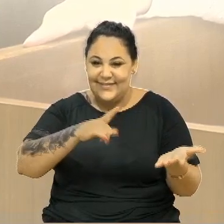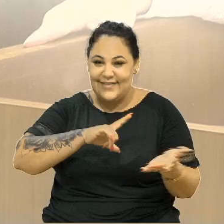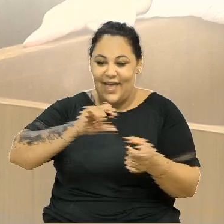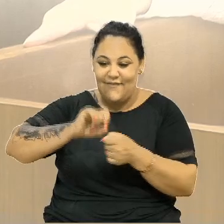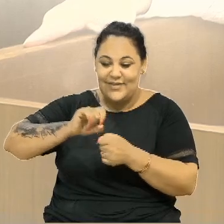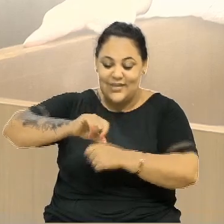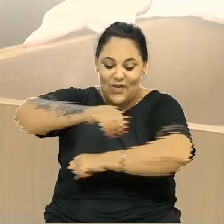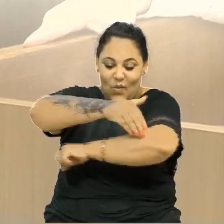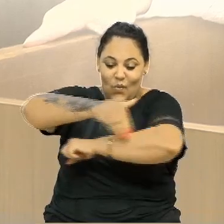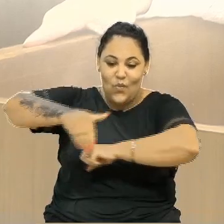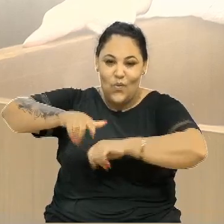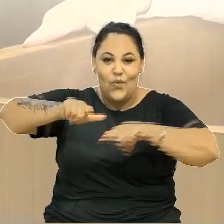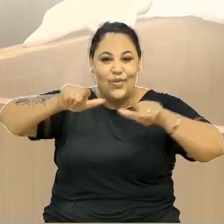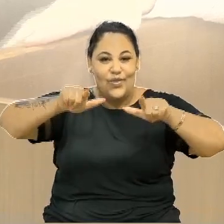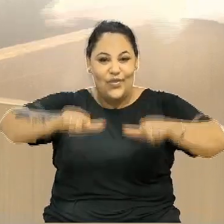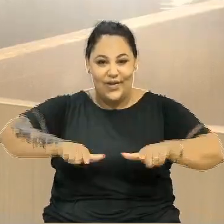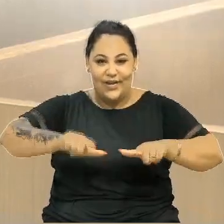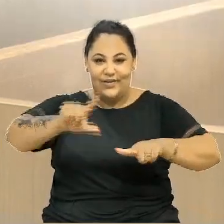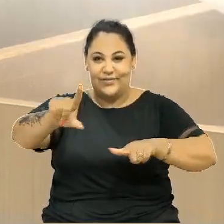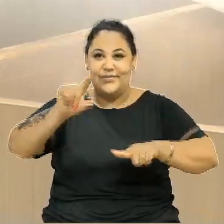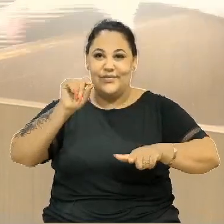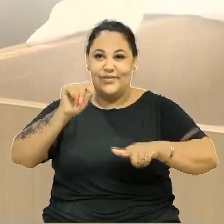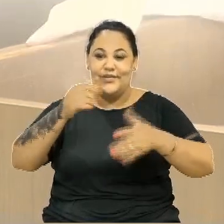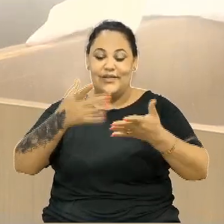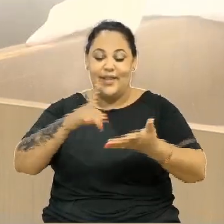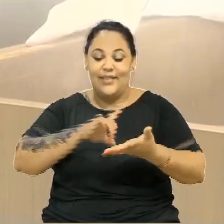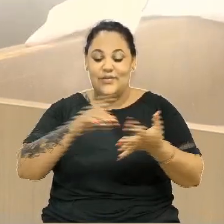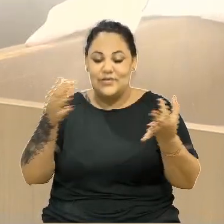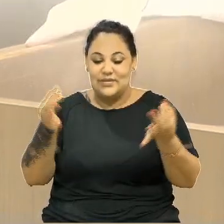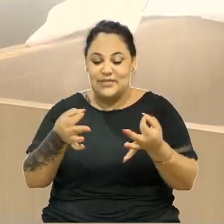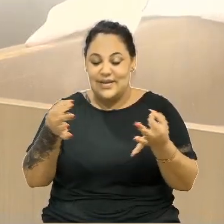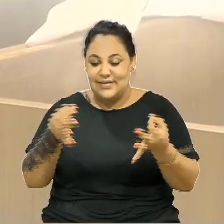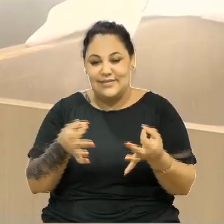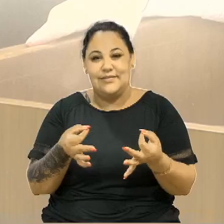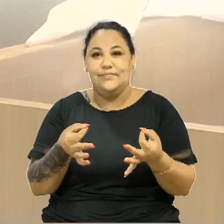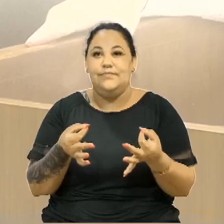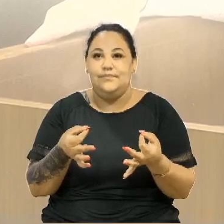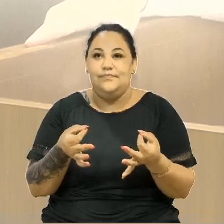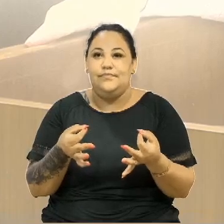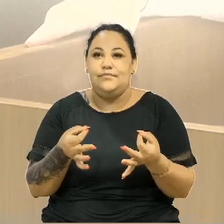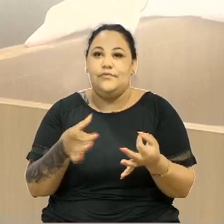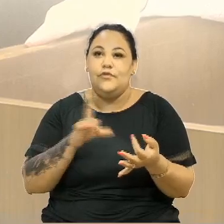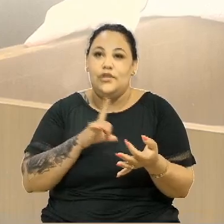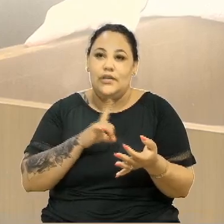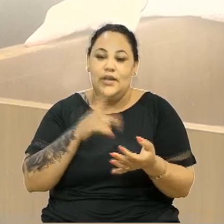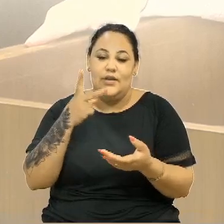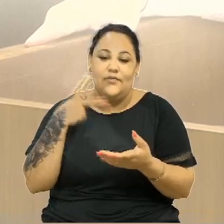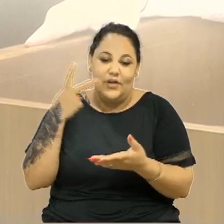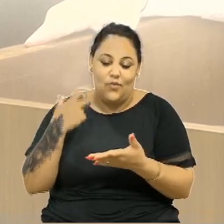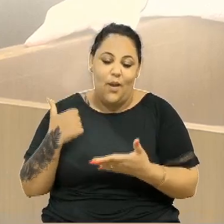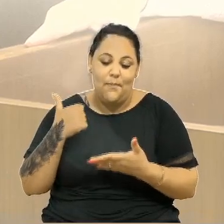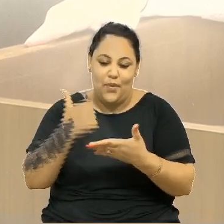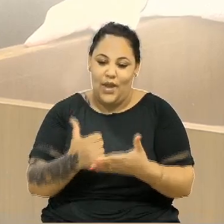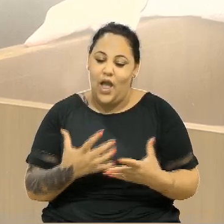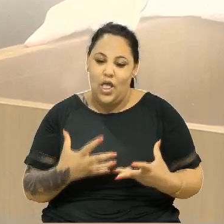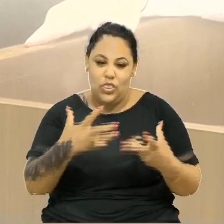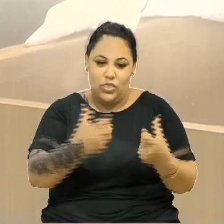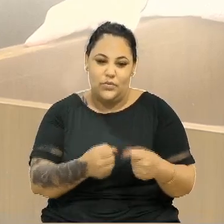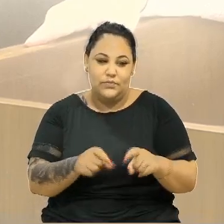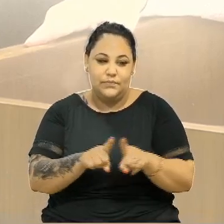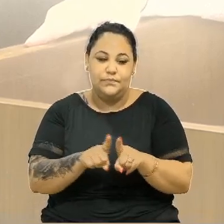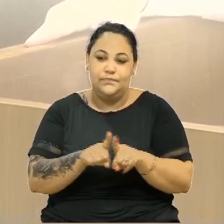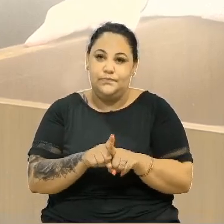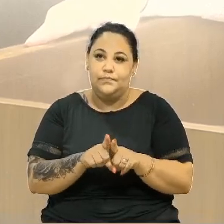vai ser denominada esta via, que eu tenho certeza que eu vou ter o apoio dos nobres pares, para que fique